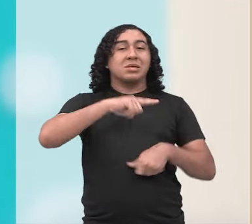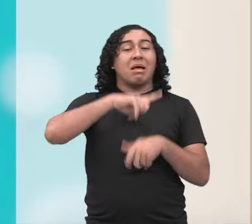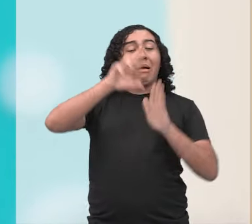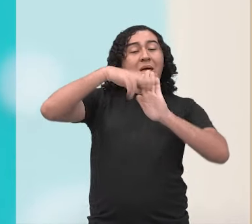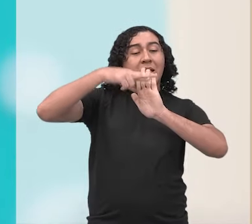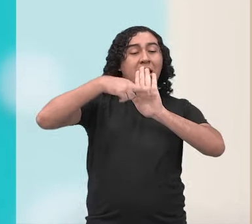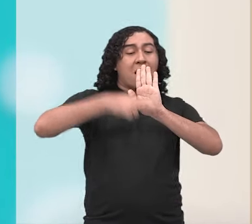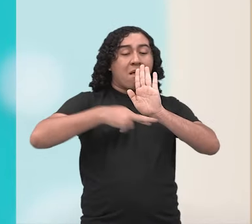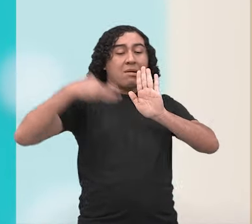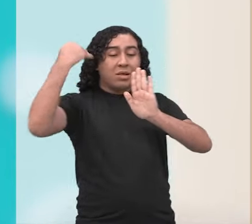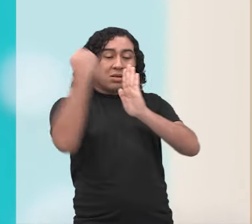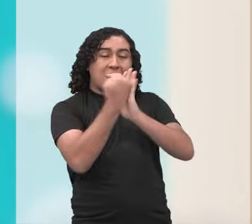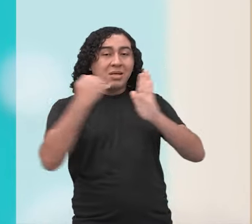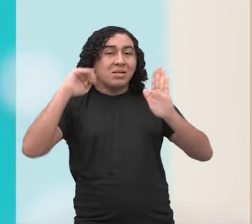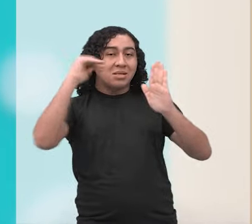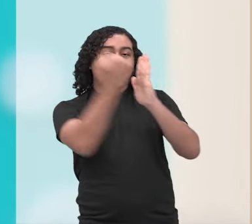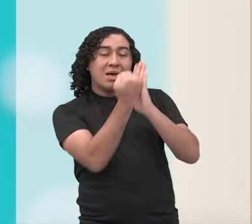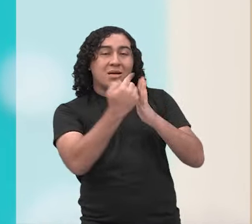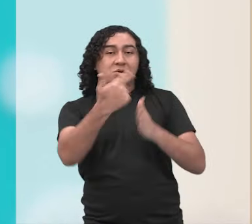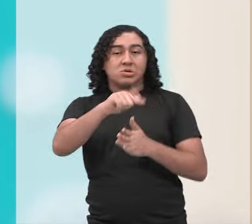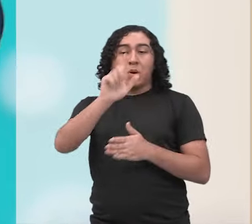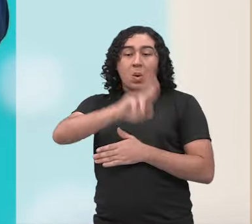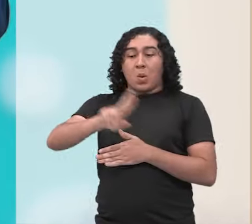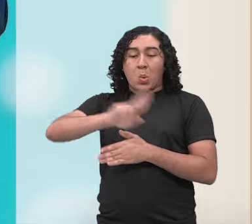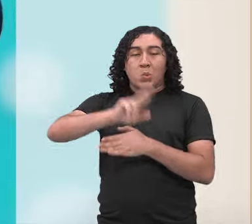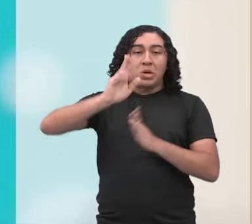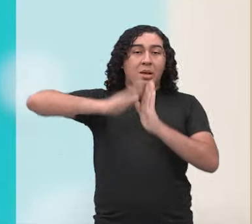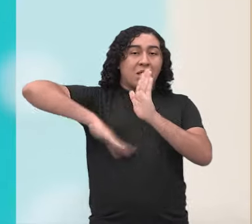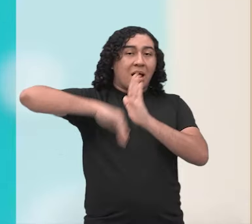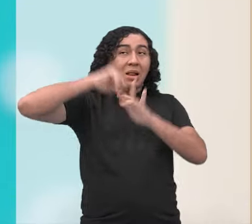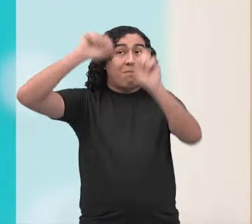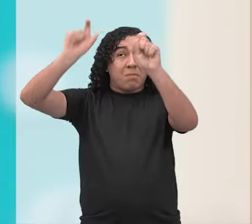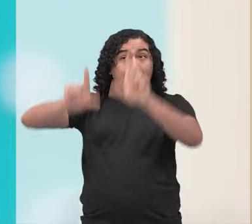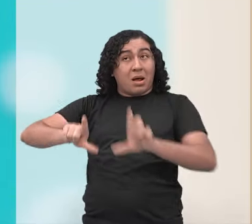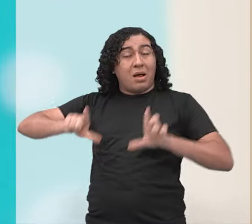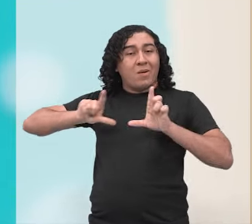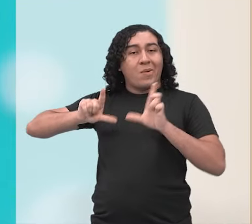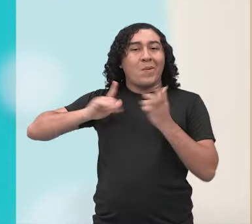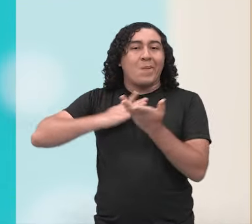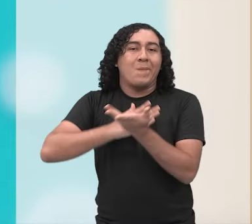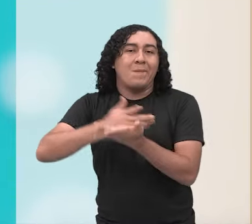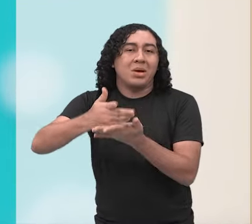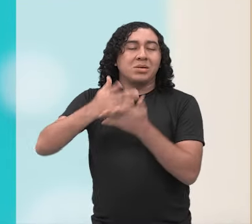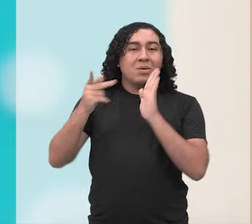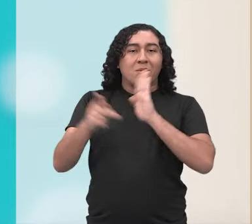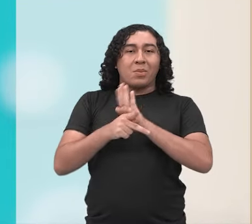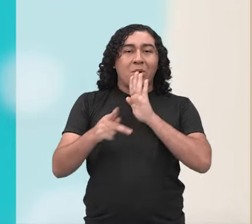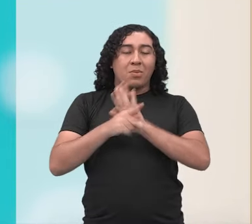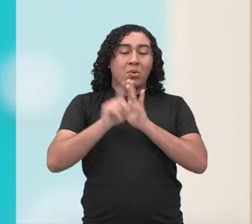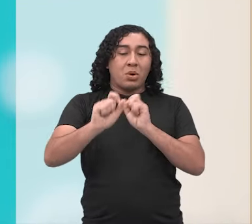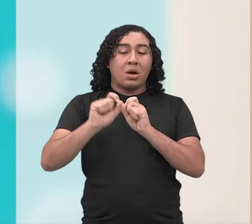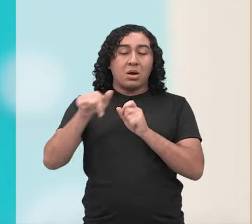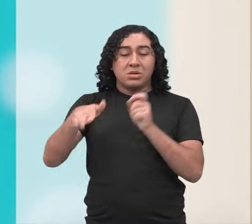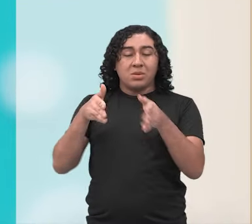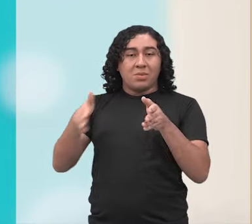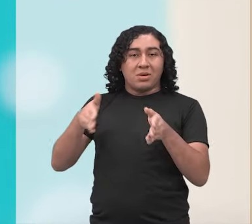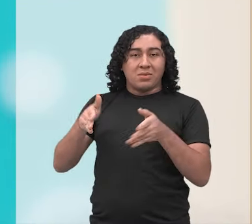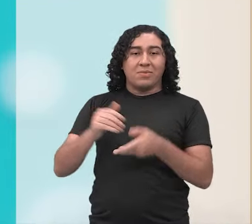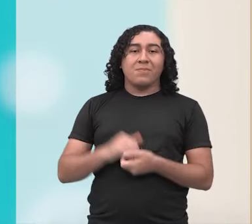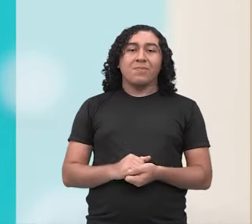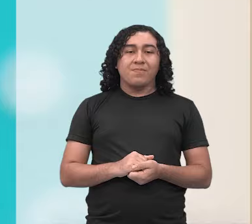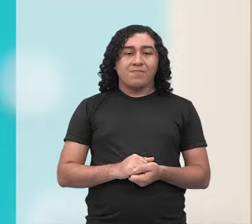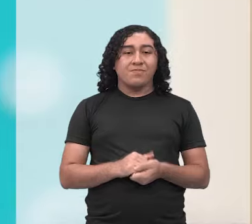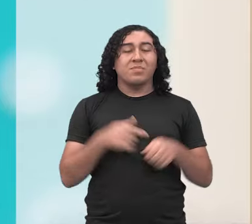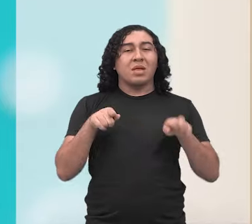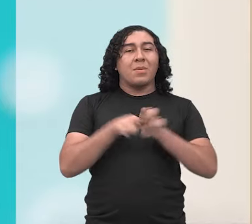não tinha ainda assinatura. O uso da tela vai iniciar ali no Renascimento, a questão do